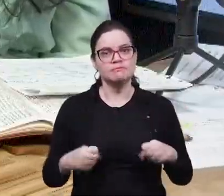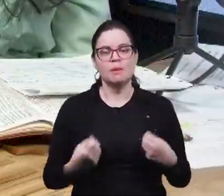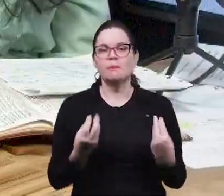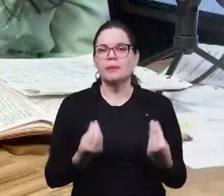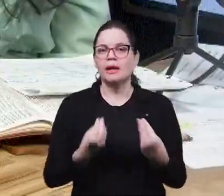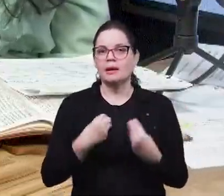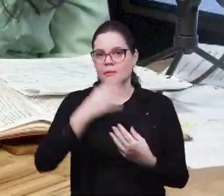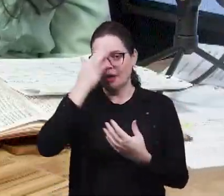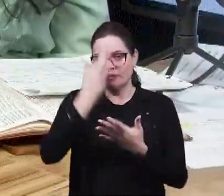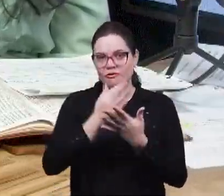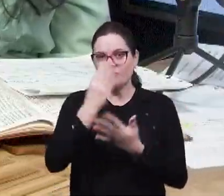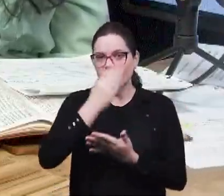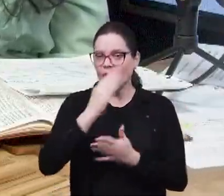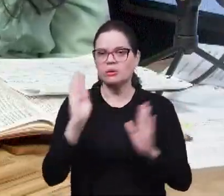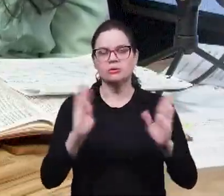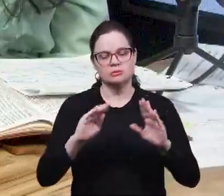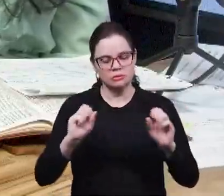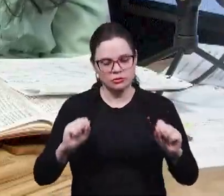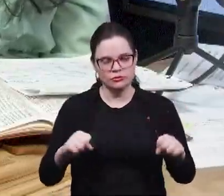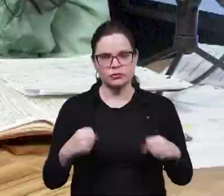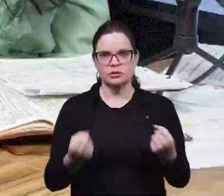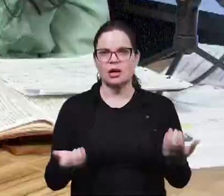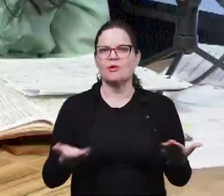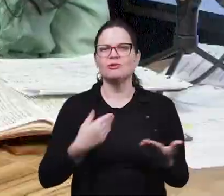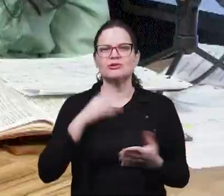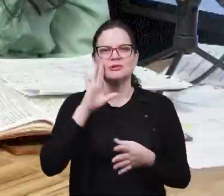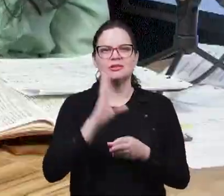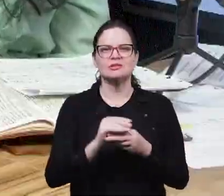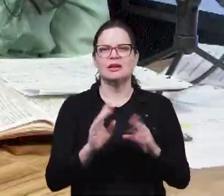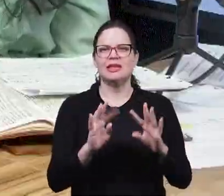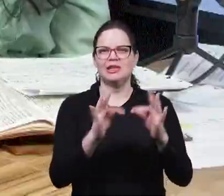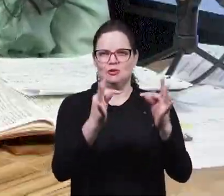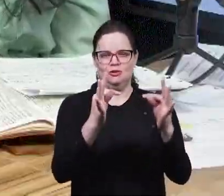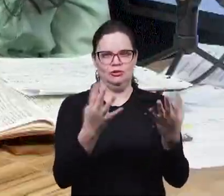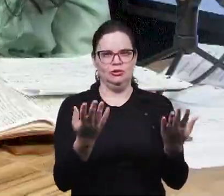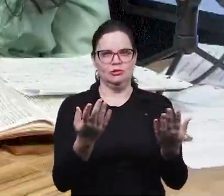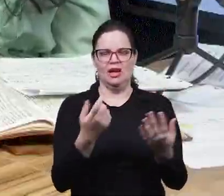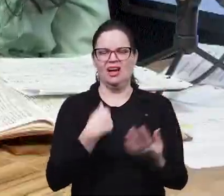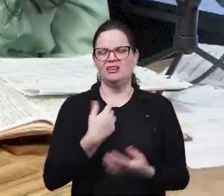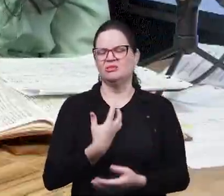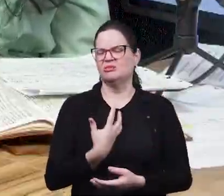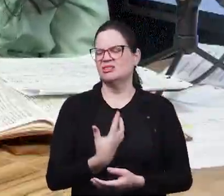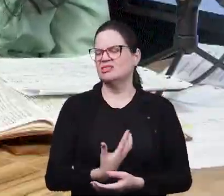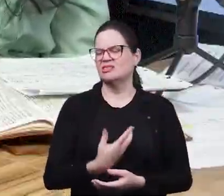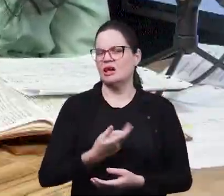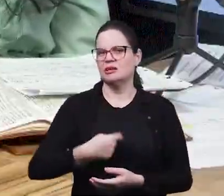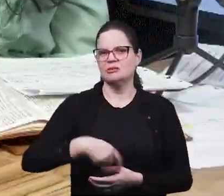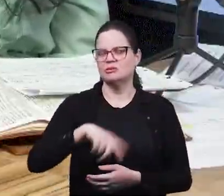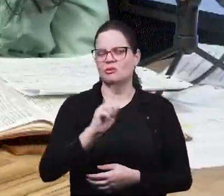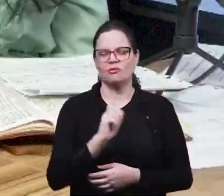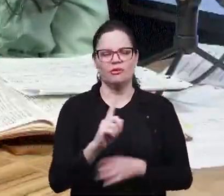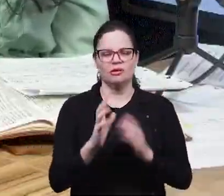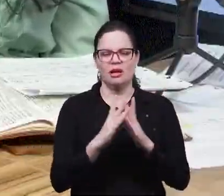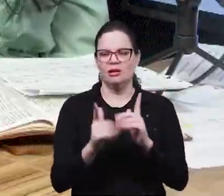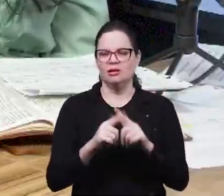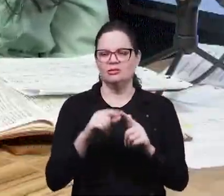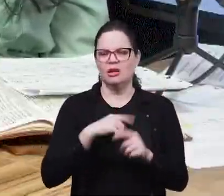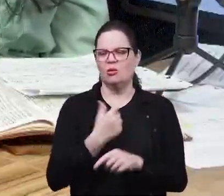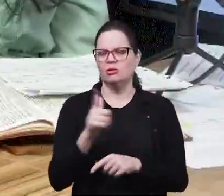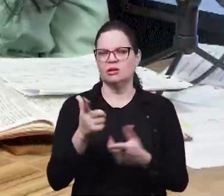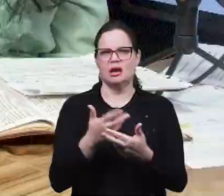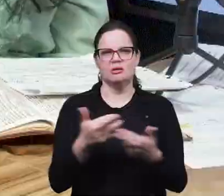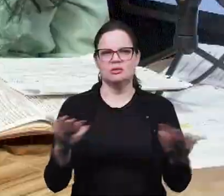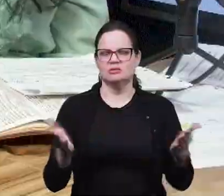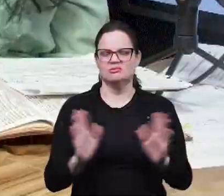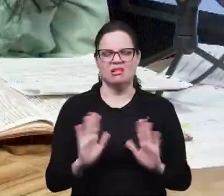com a tecnologia, as redes sociais, tô muito cansado, não vou à igreja hoje. Eu tenho um jogo para fazer, eu tenho outra coisa para fazer,